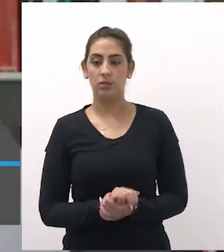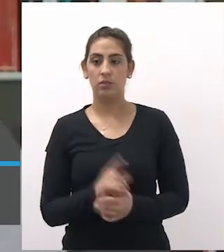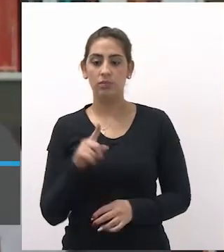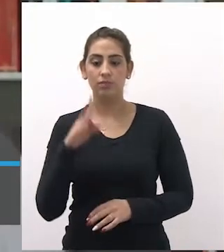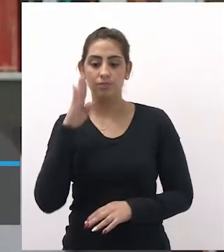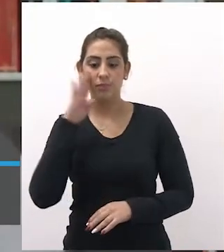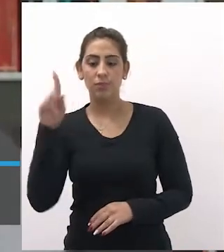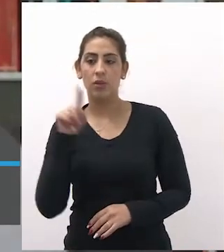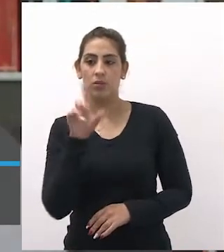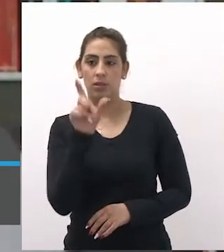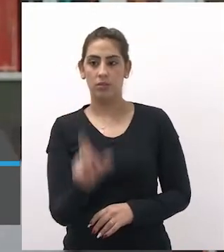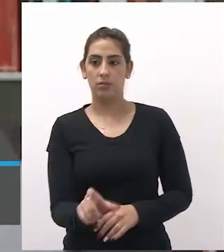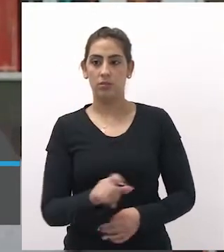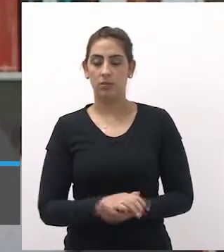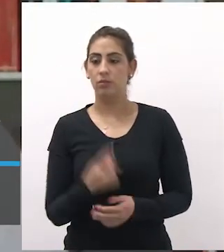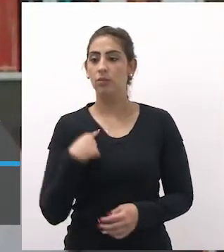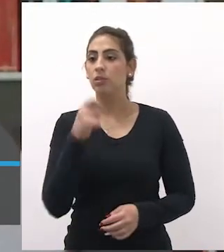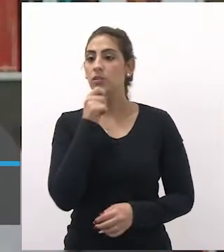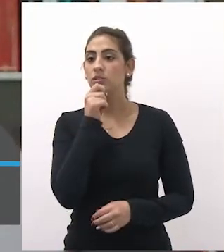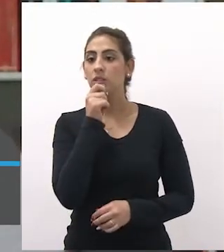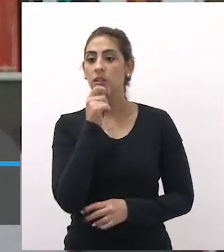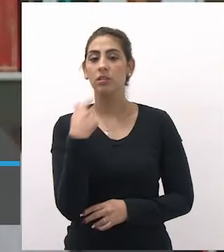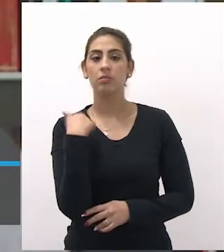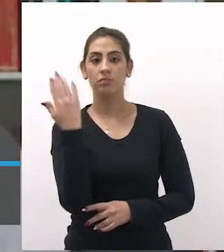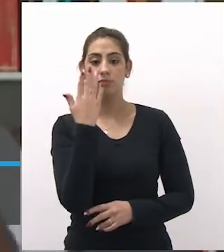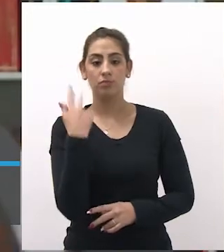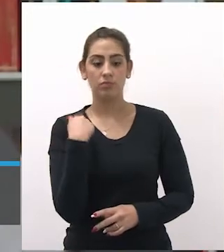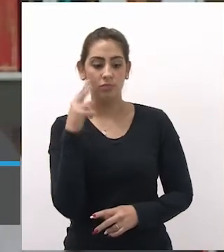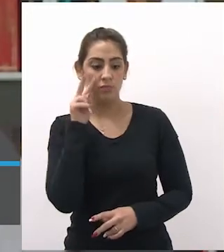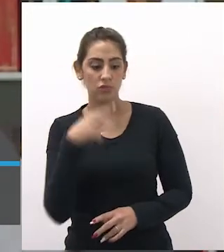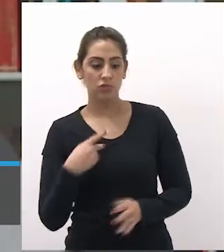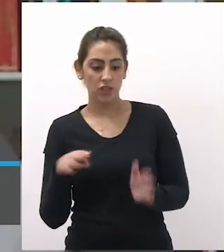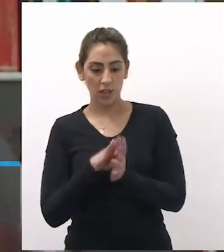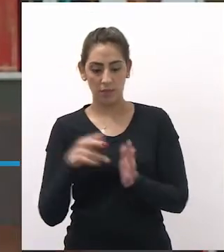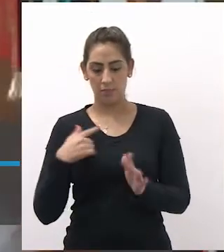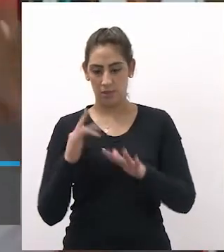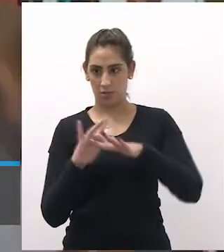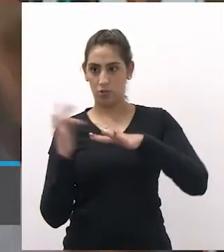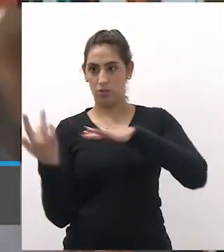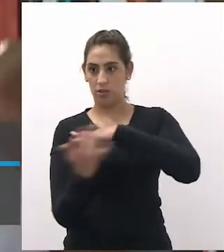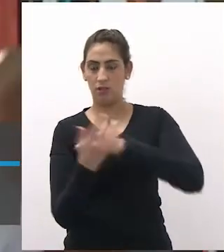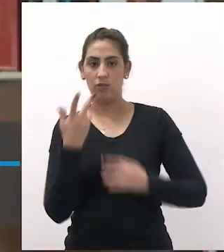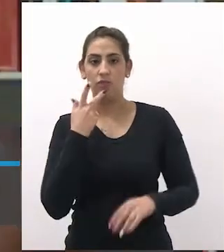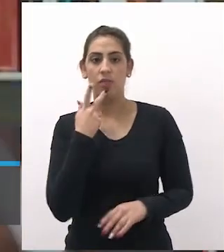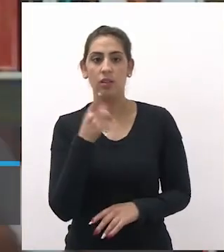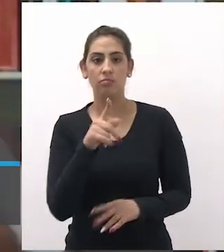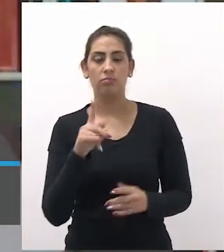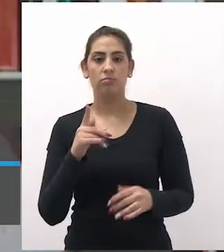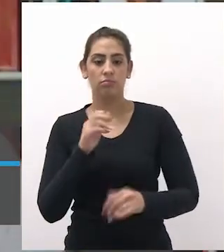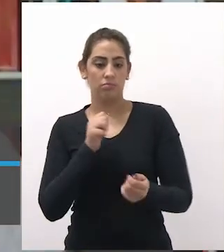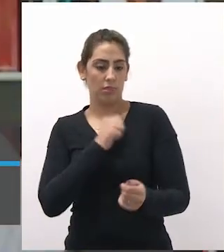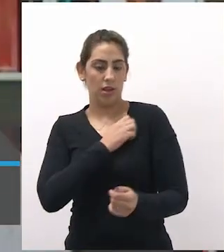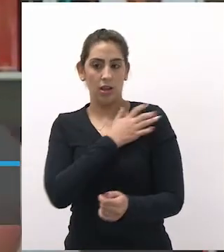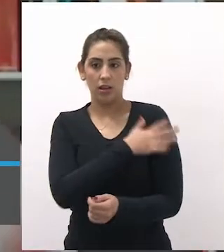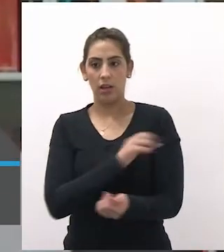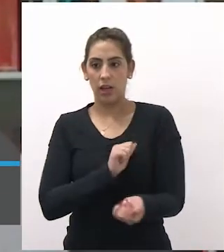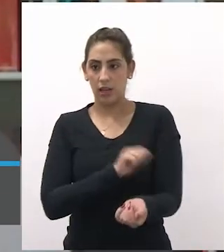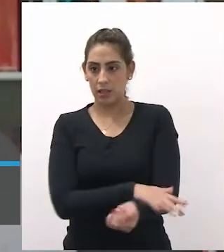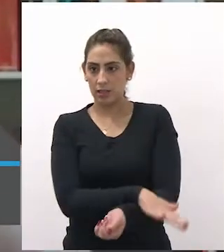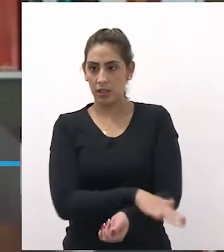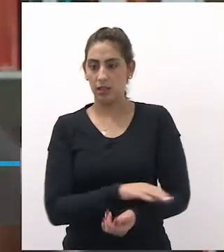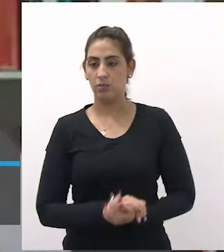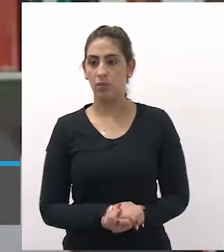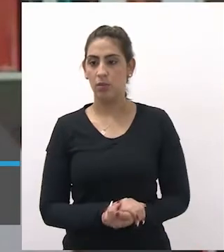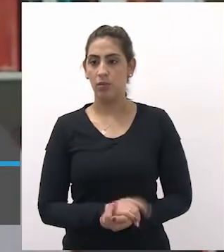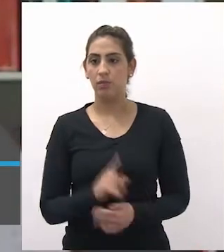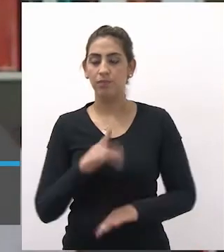Então, não adianta eu chegar nas minhas redes sociais, falar sobre antirracismo, encher minha estante de livro e eu não praticar. Então, a